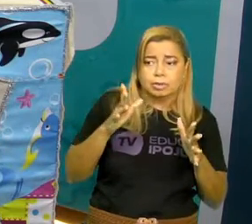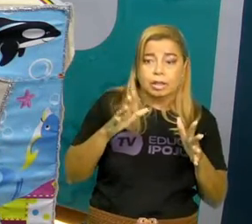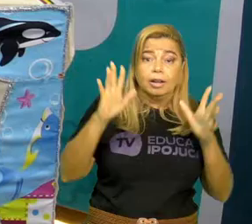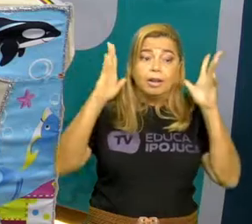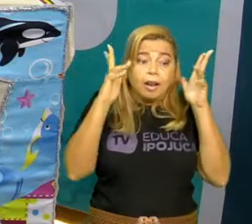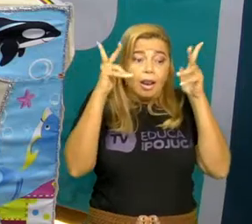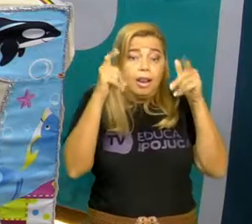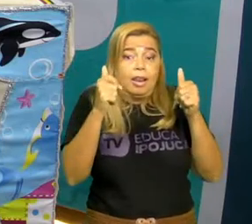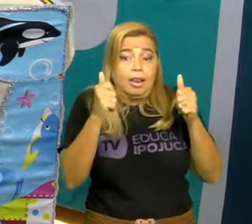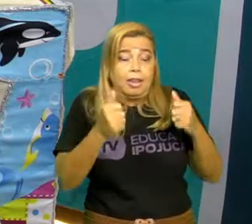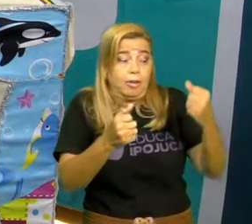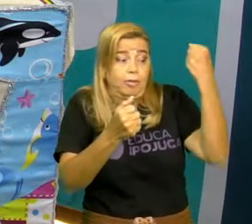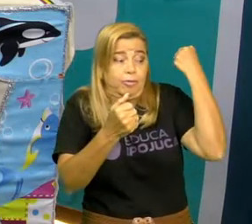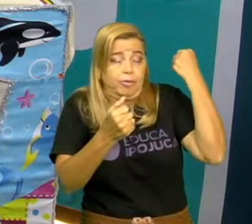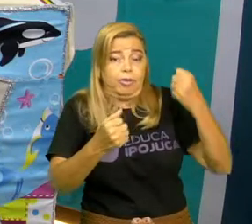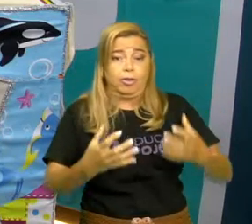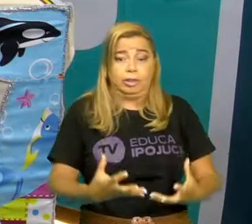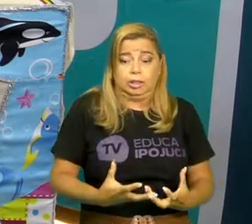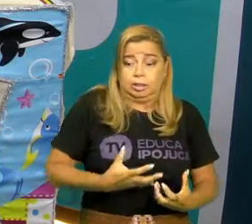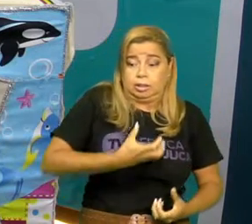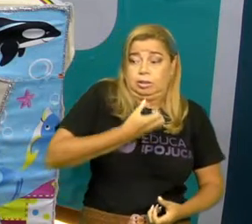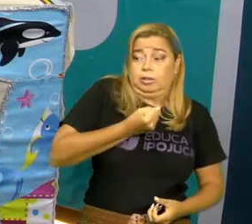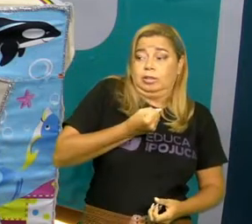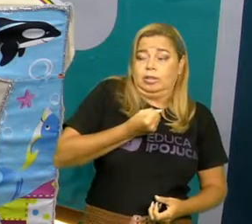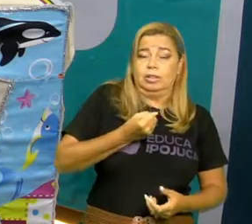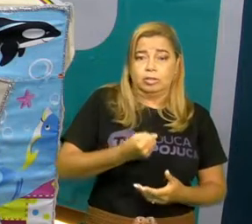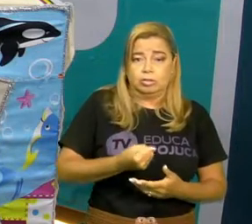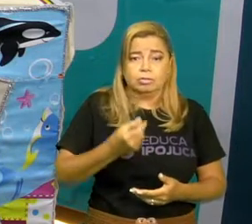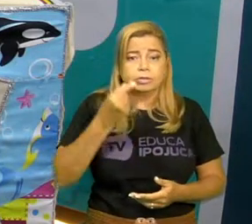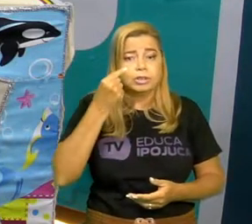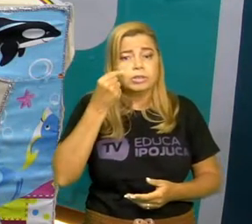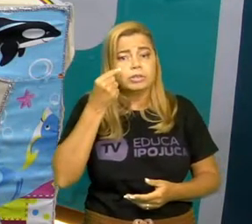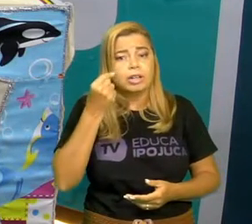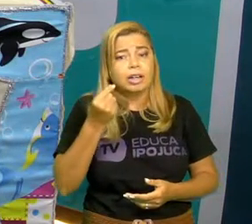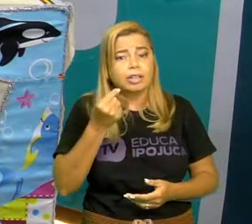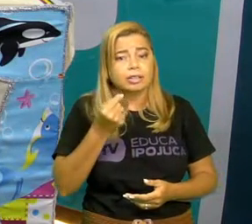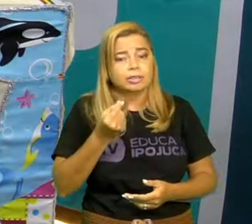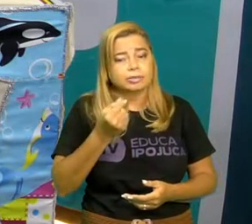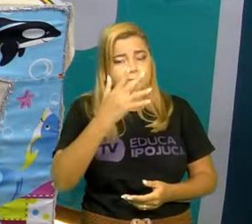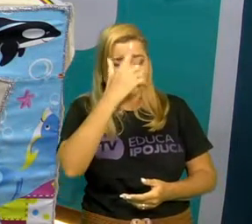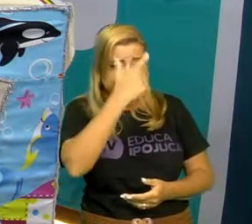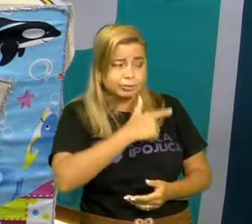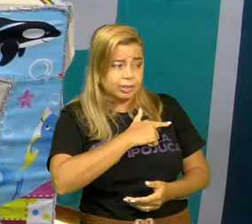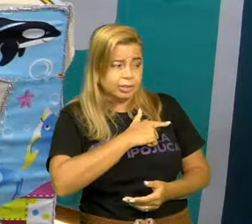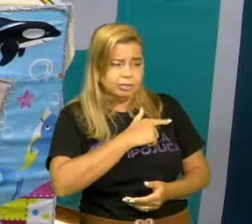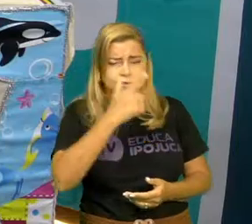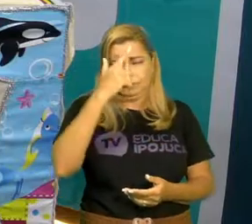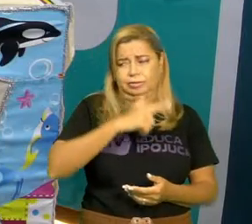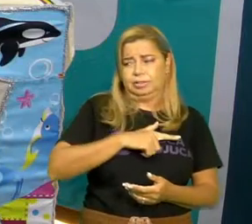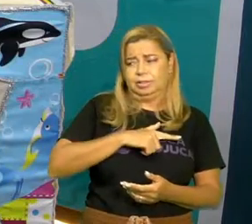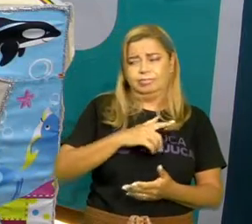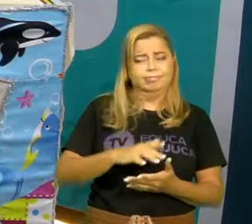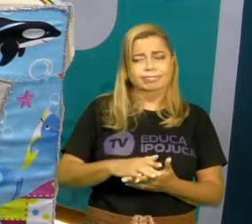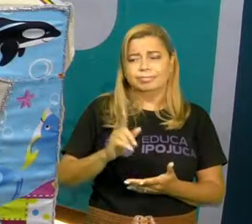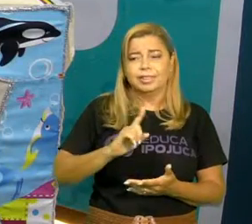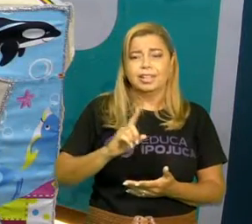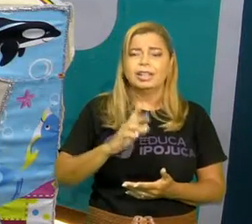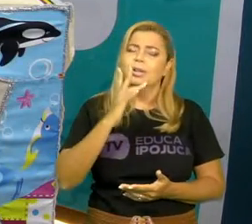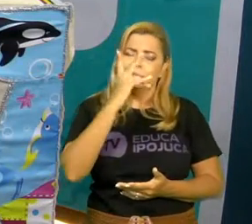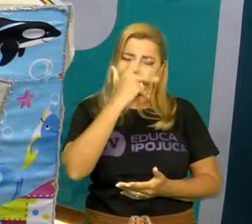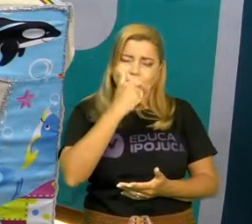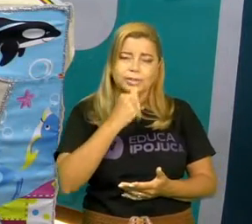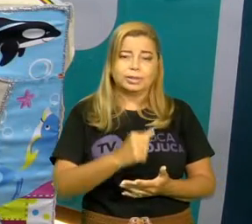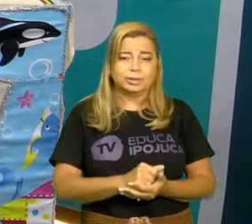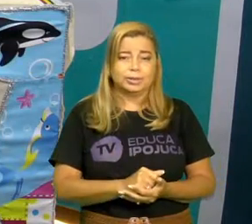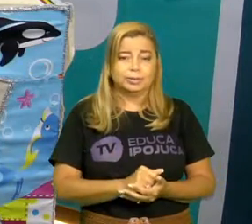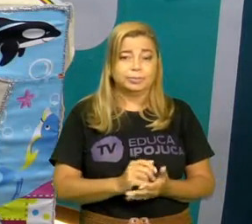É feio. É feio? Mas é esse sujo. Tá tão bonitinho, Leiturinha. Mas vamos lá. Então,